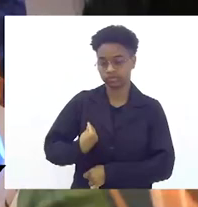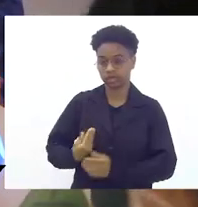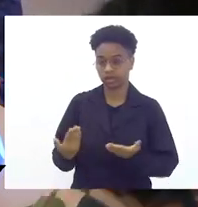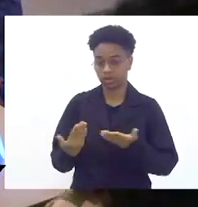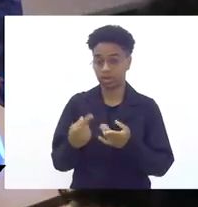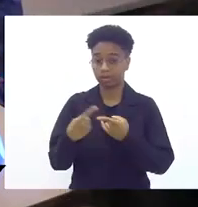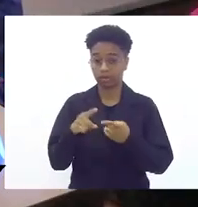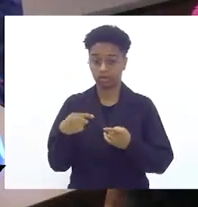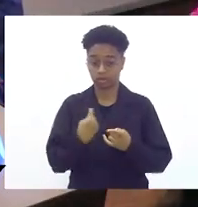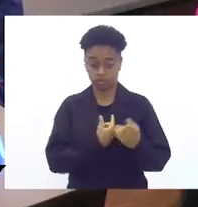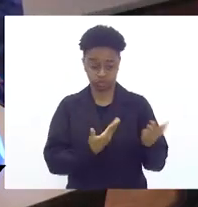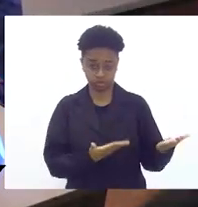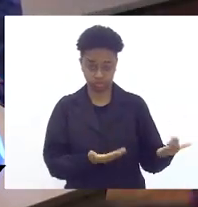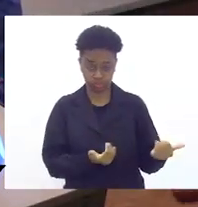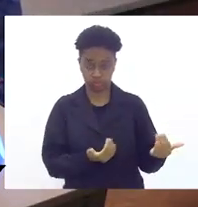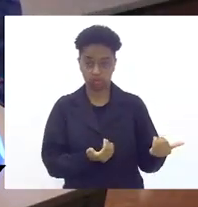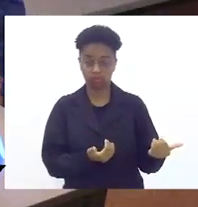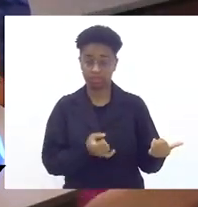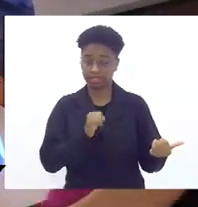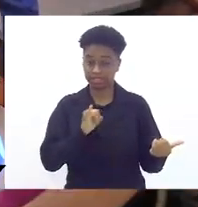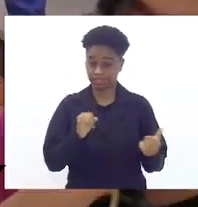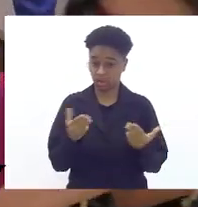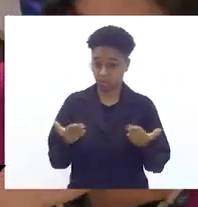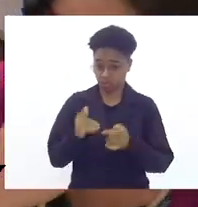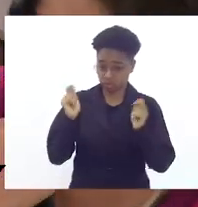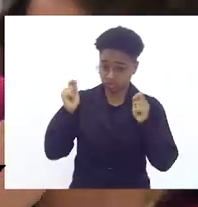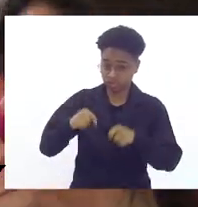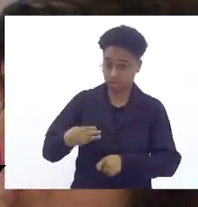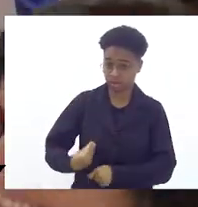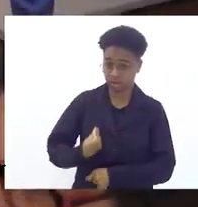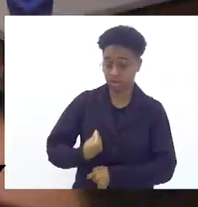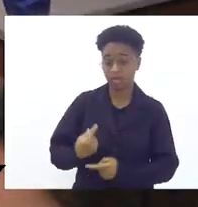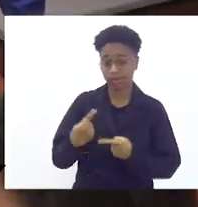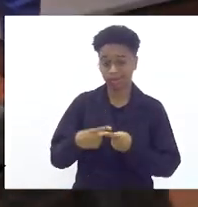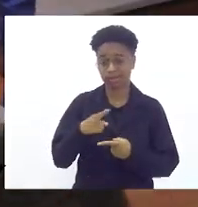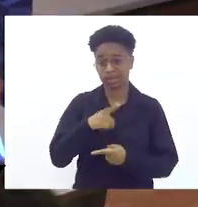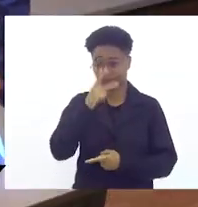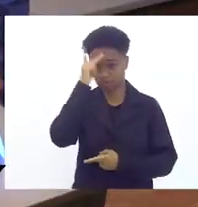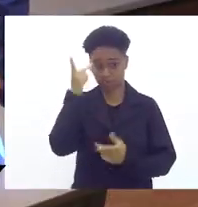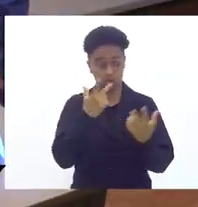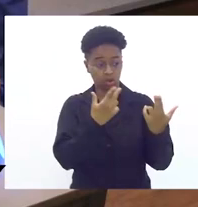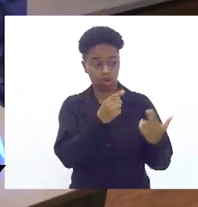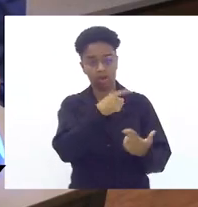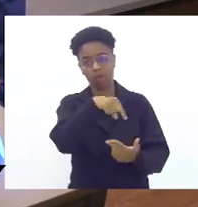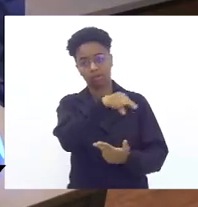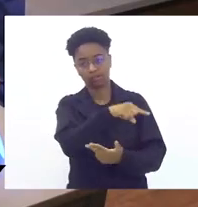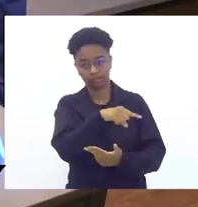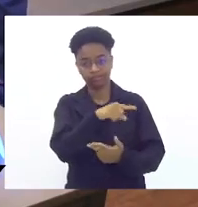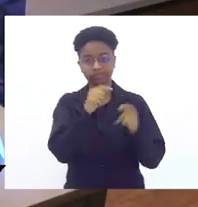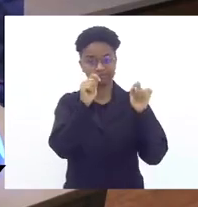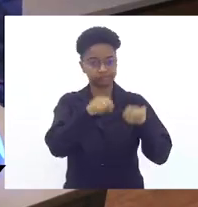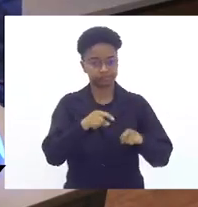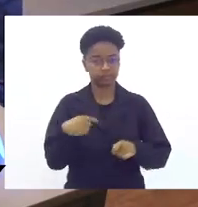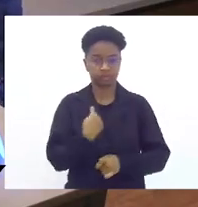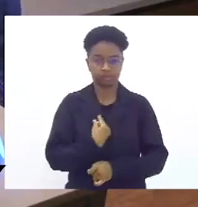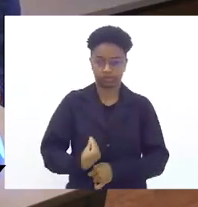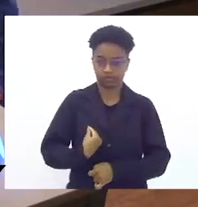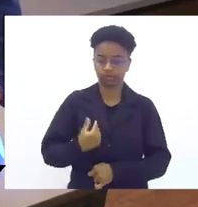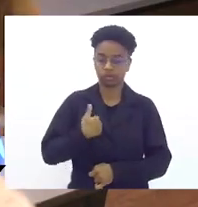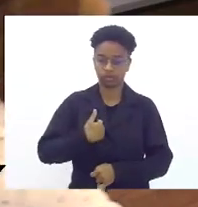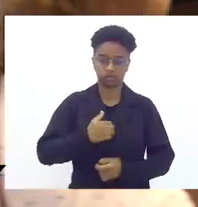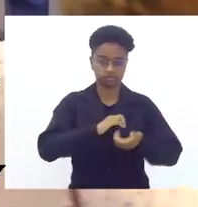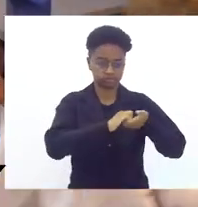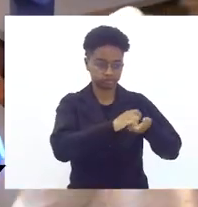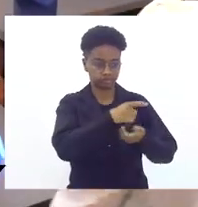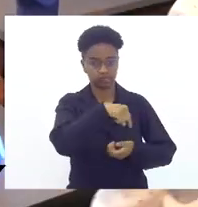isso que nós mais jovens né se somos possíveis se existimos hoje é porque pessoas como vocês possibilitaram a nossa existência então saúde vocês